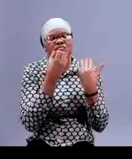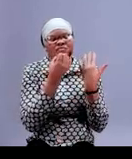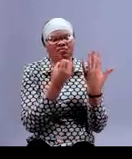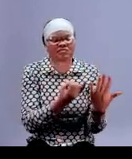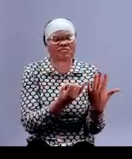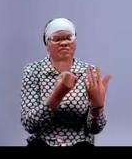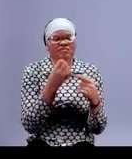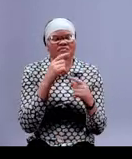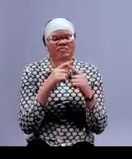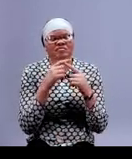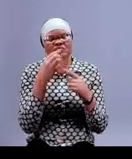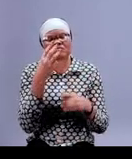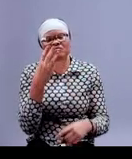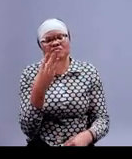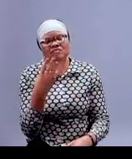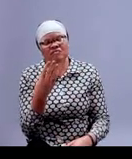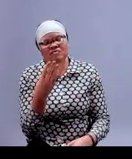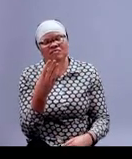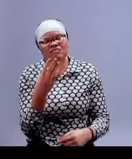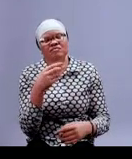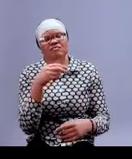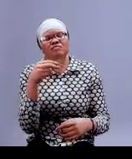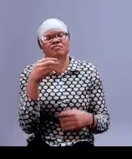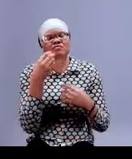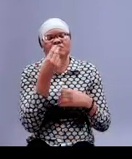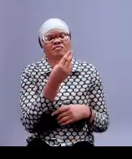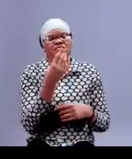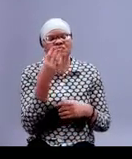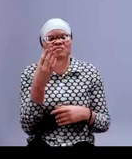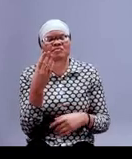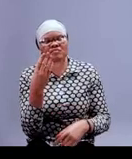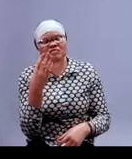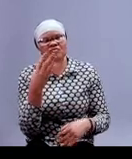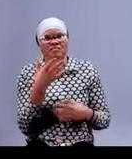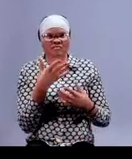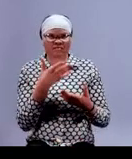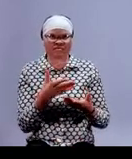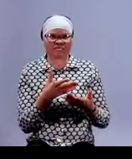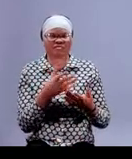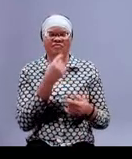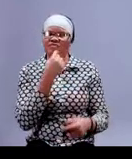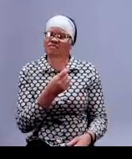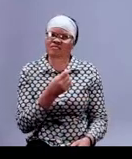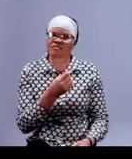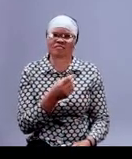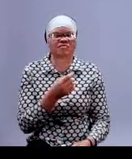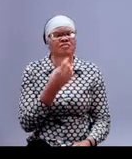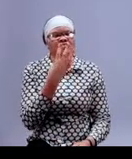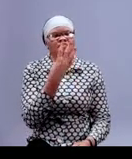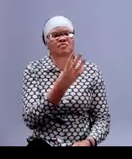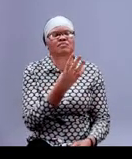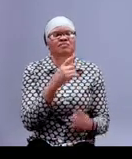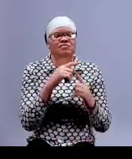= 24 29 É men que 6 x 5 = 30 logo vamos colocar